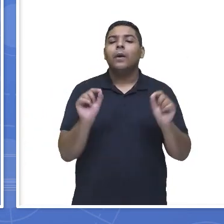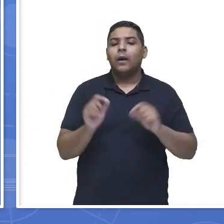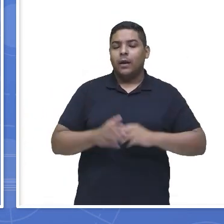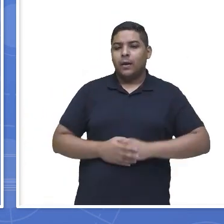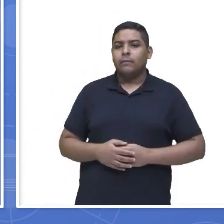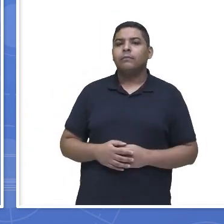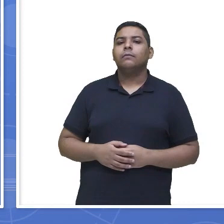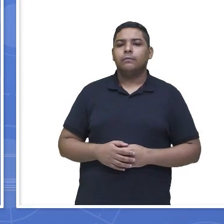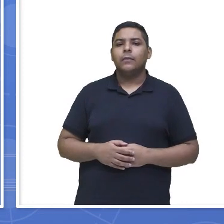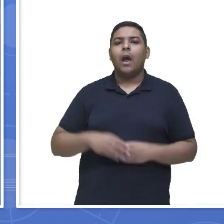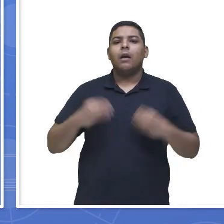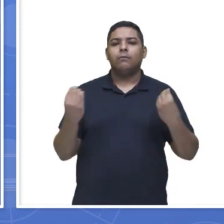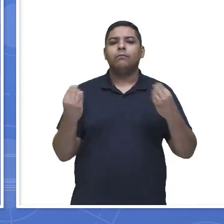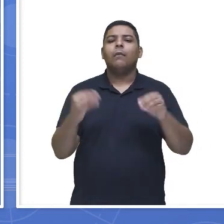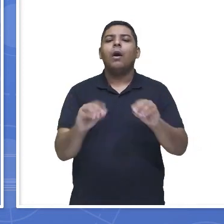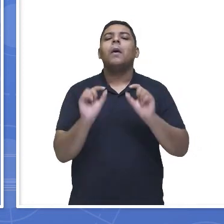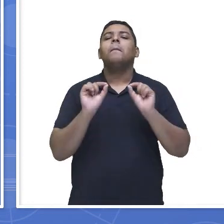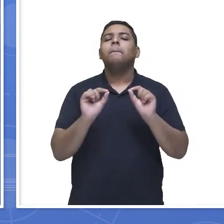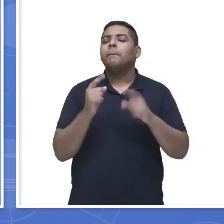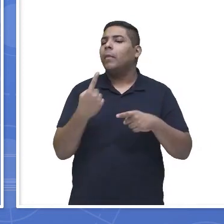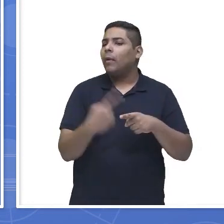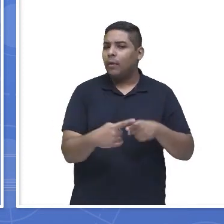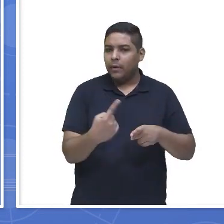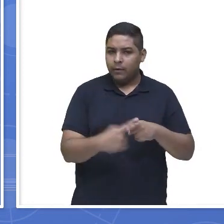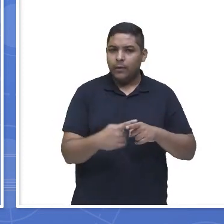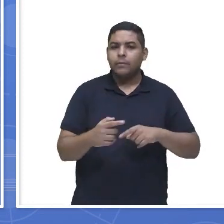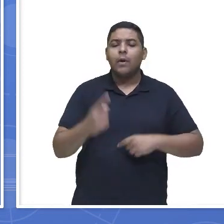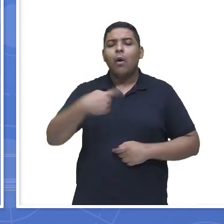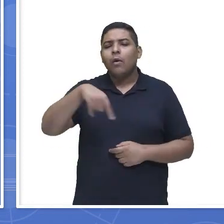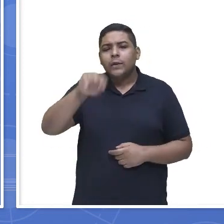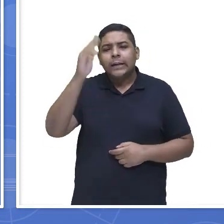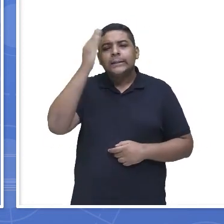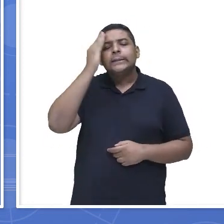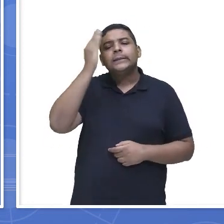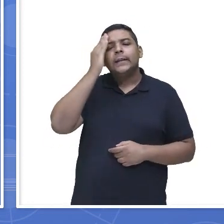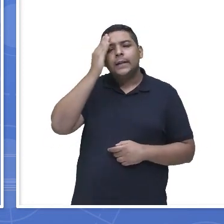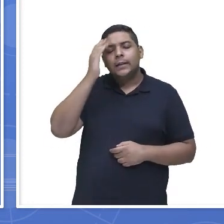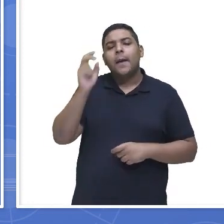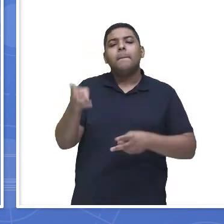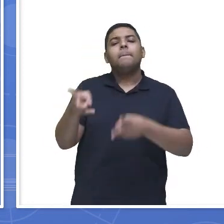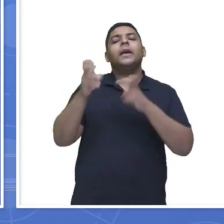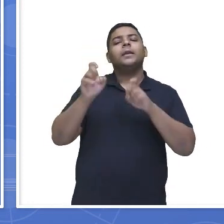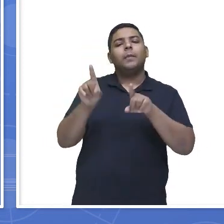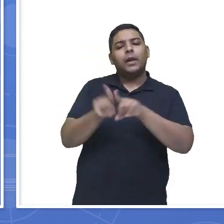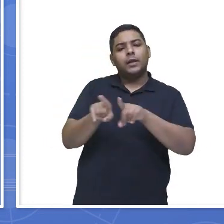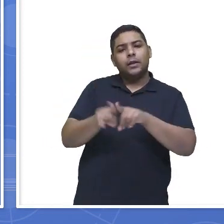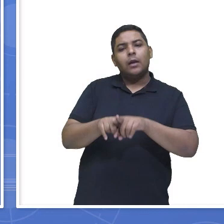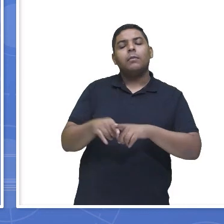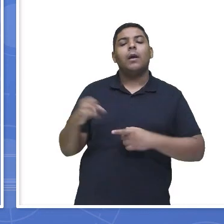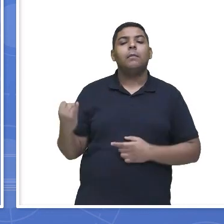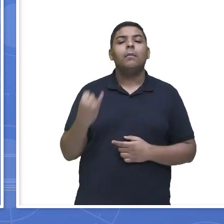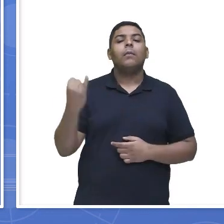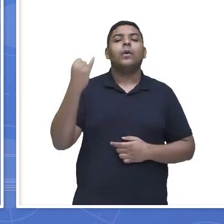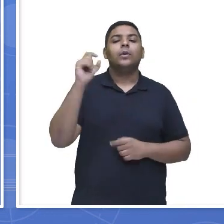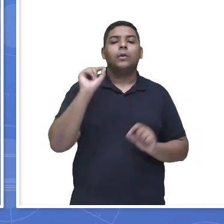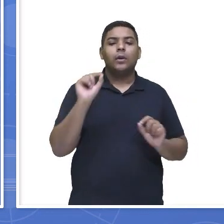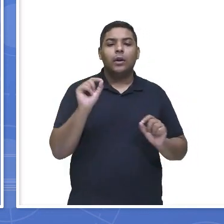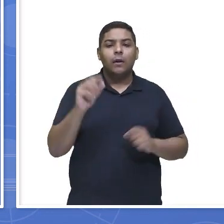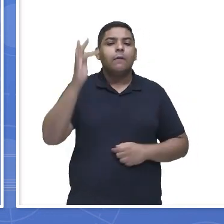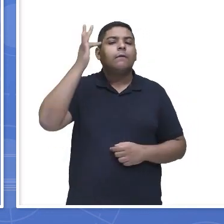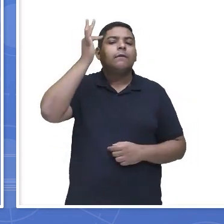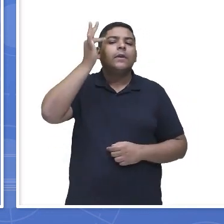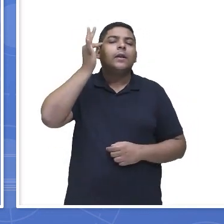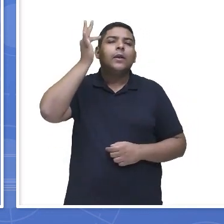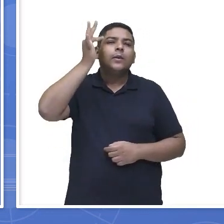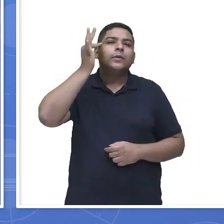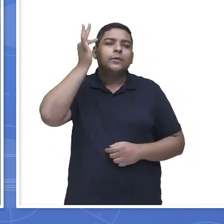fiz questão de colocá-la para que vocês pudessem entender e perceber a importância de